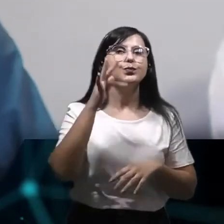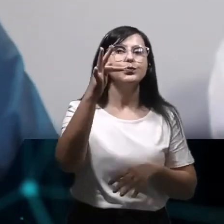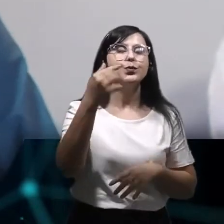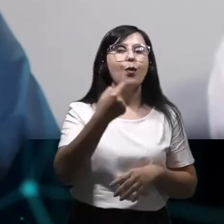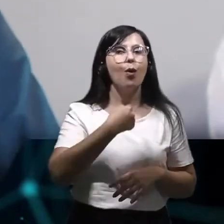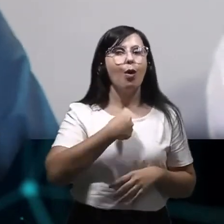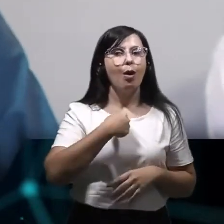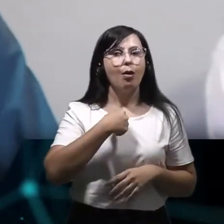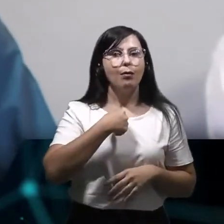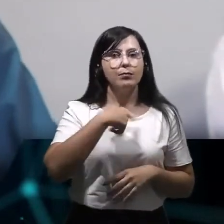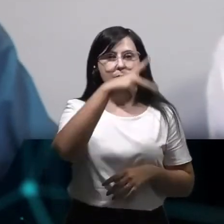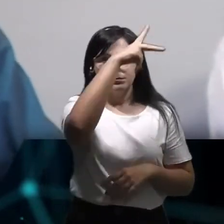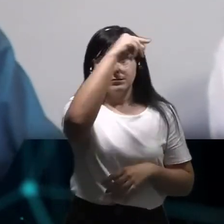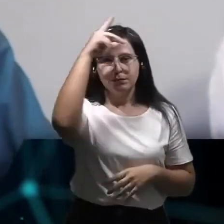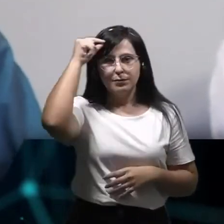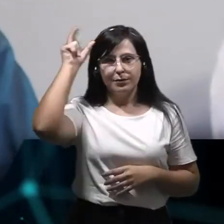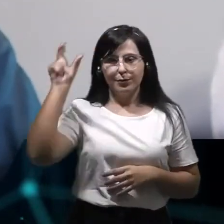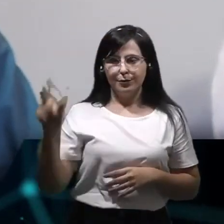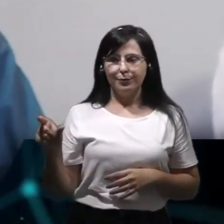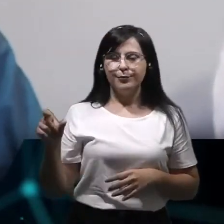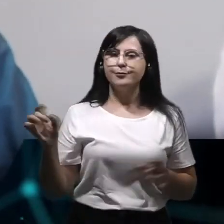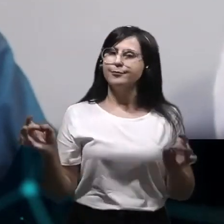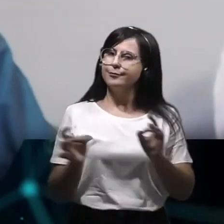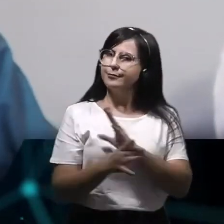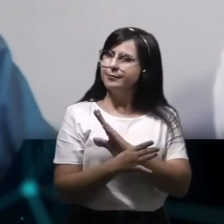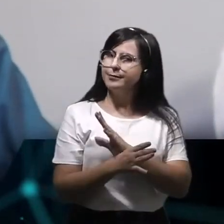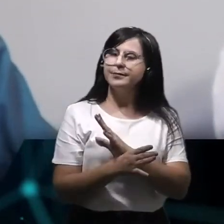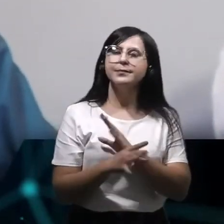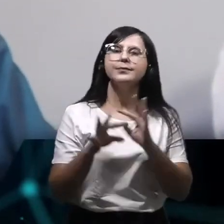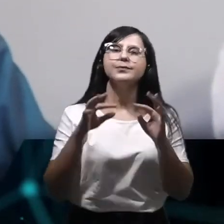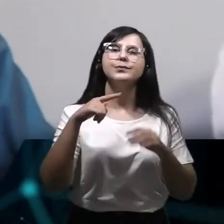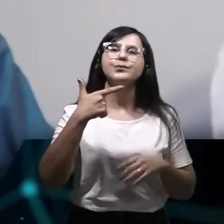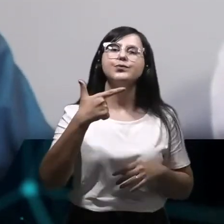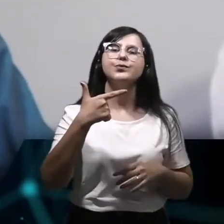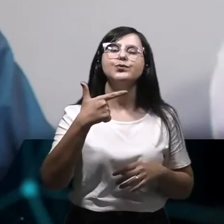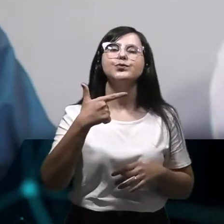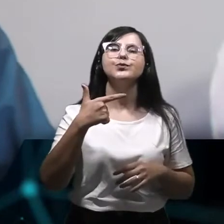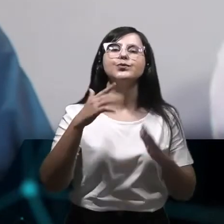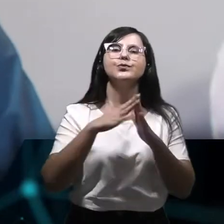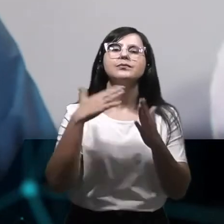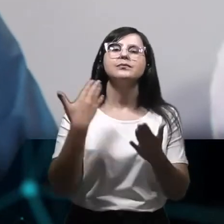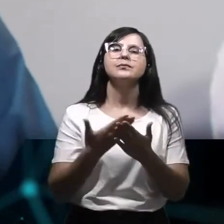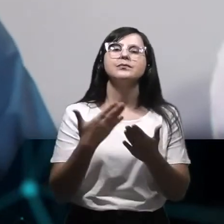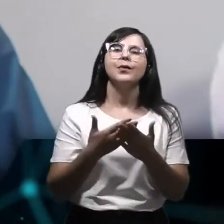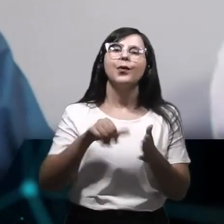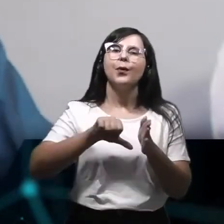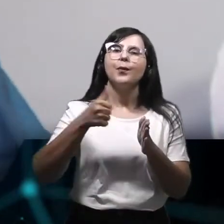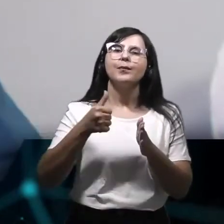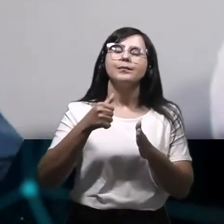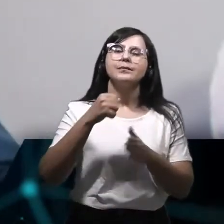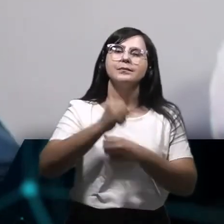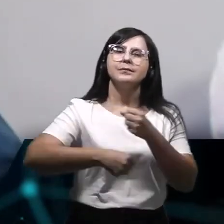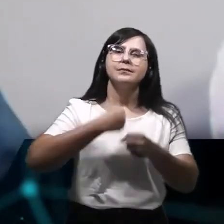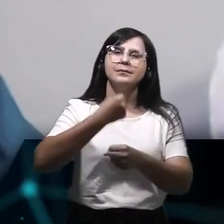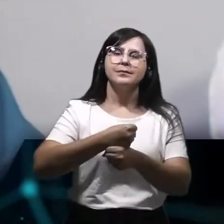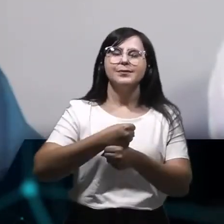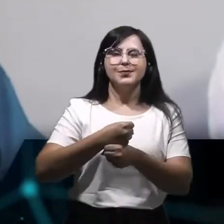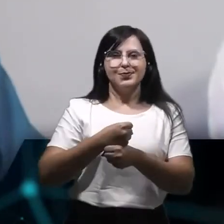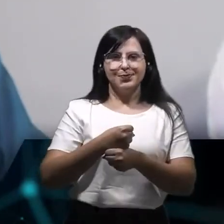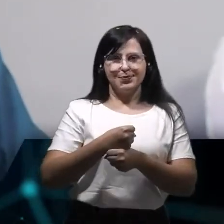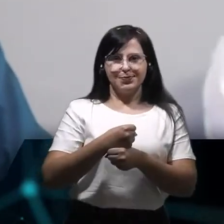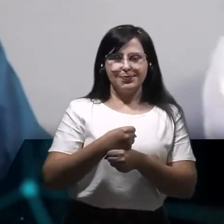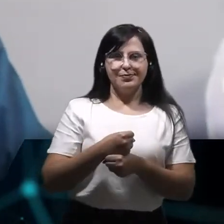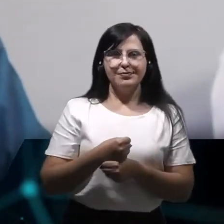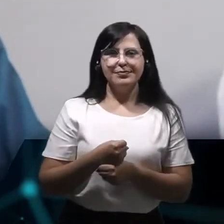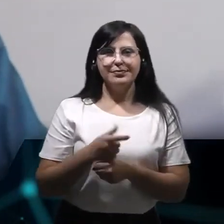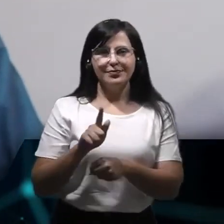prefeito, assim, se Deus permitir, eu vou terminar as duas creches no meu primeiro ano de governo, se assim Deus permitir. E a gente vai trazer